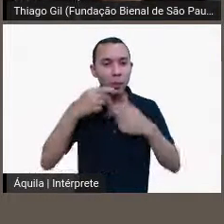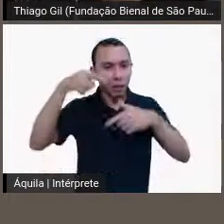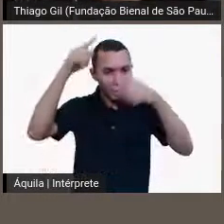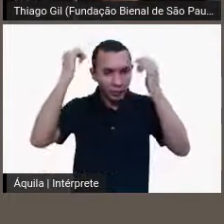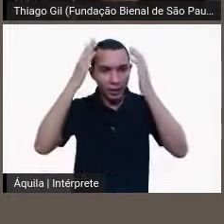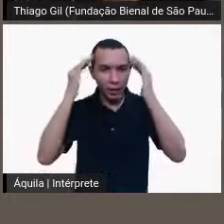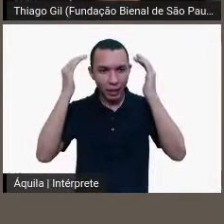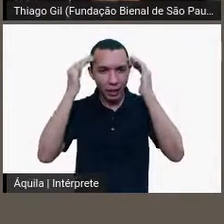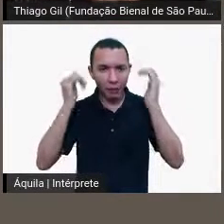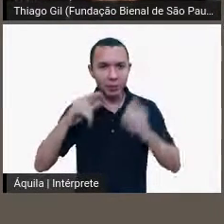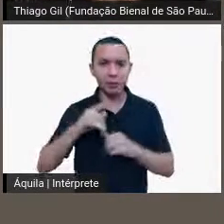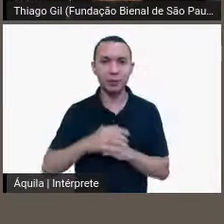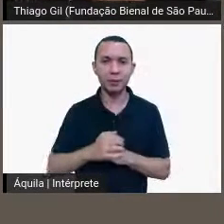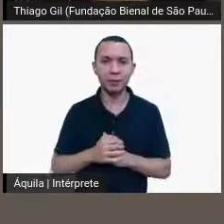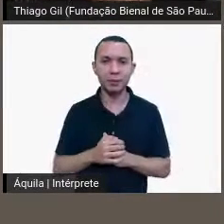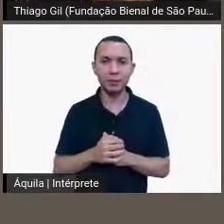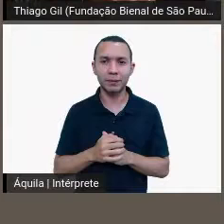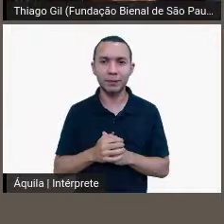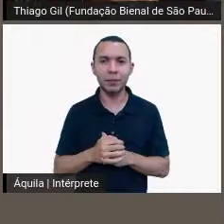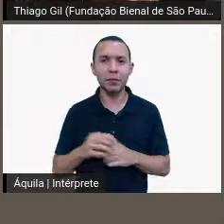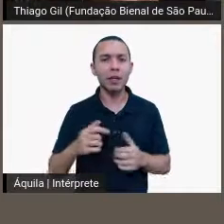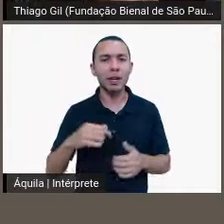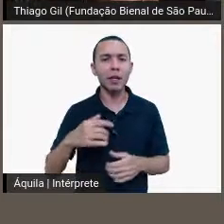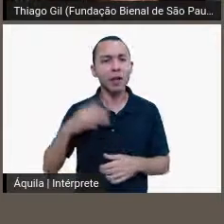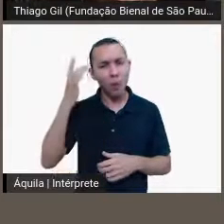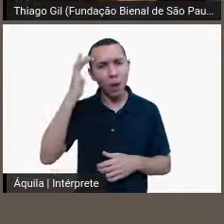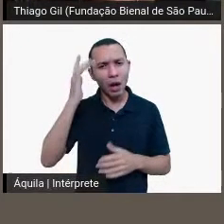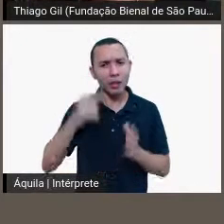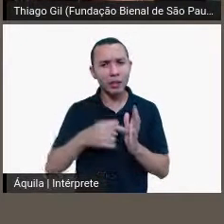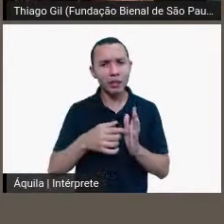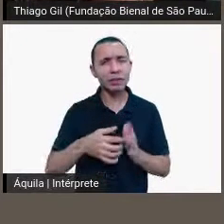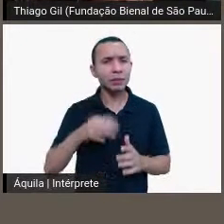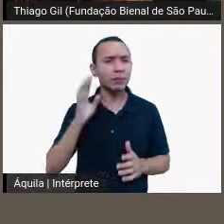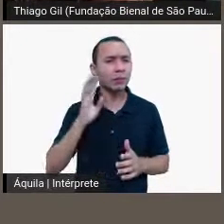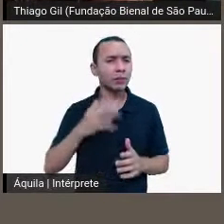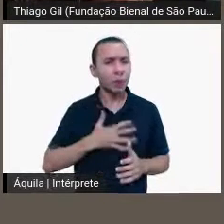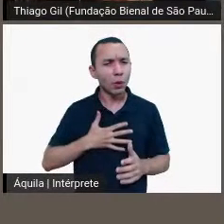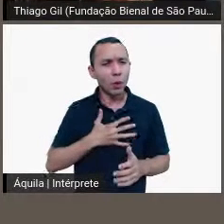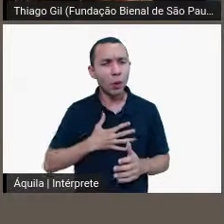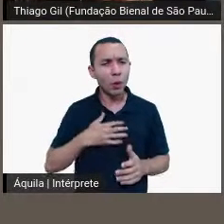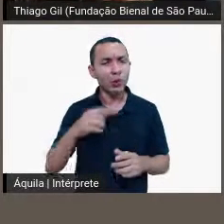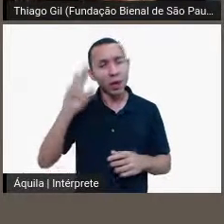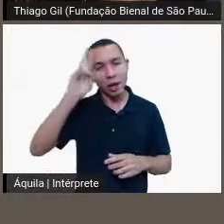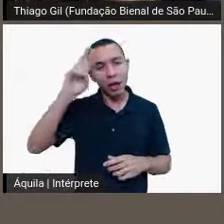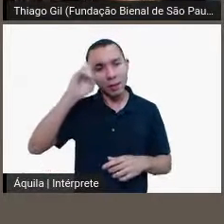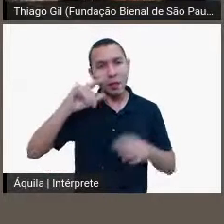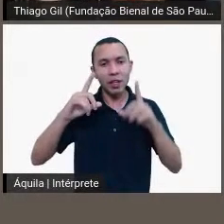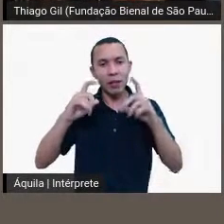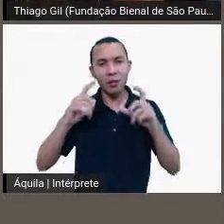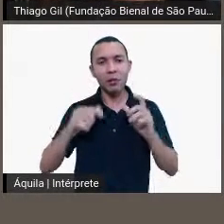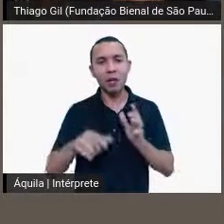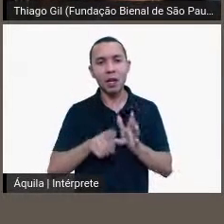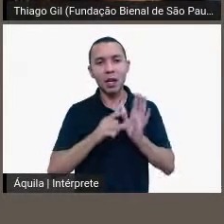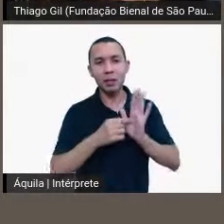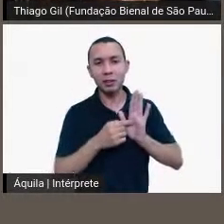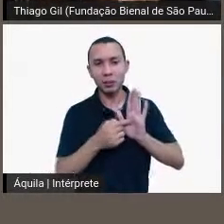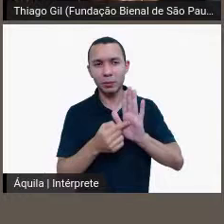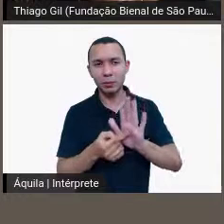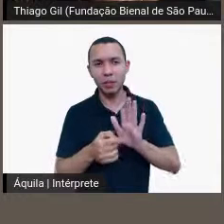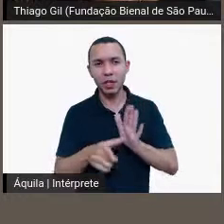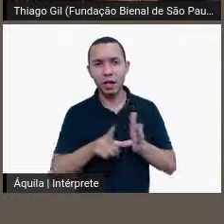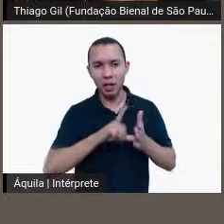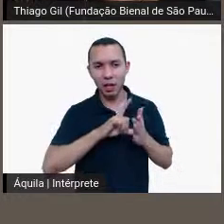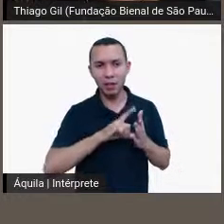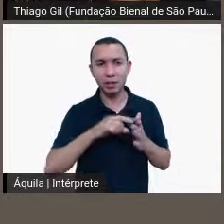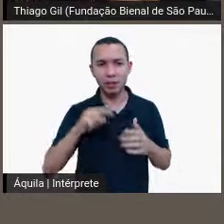Daniels. Eu acho esse trecho muito interessante, especialmente lembrando da fotografia que eu mostrei um pouco antes aqui na